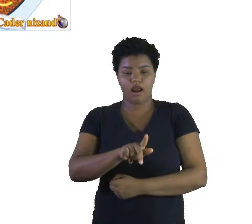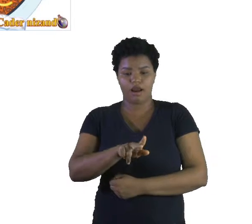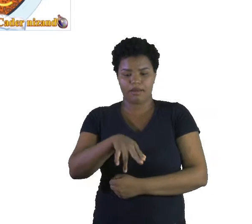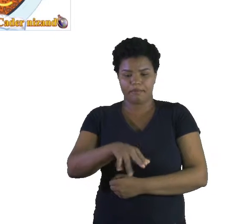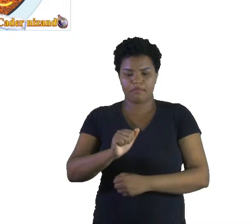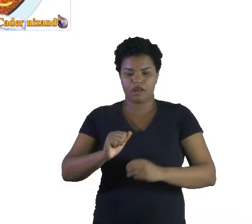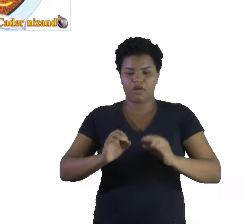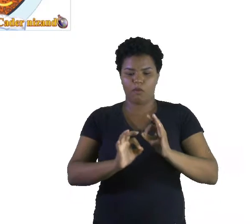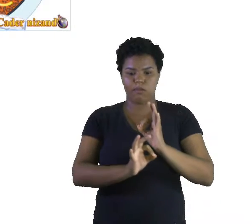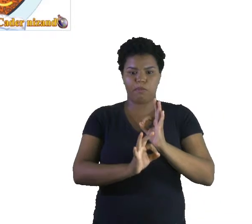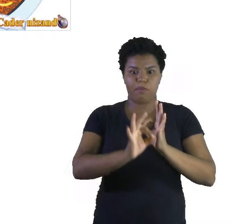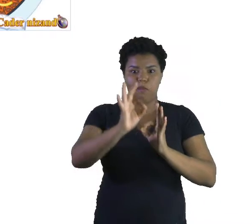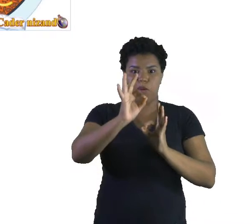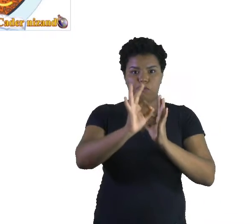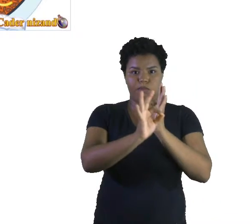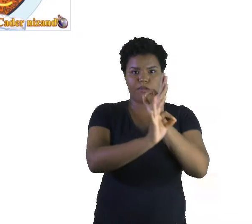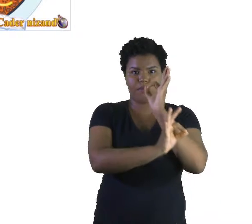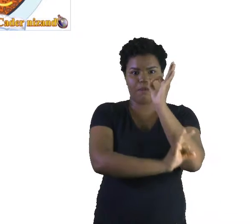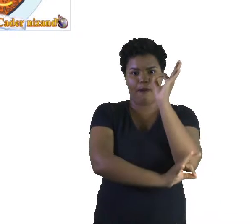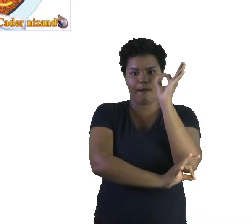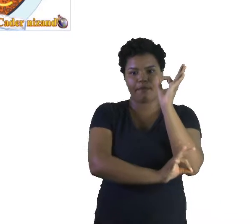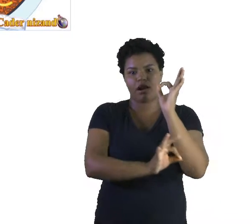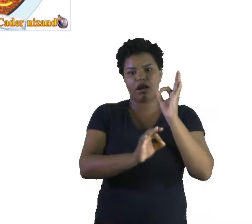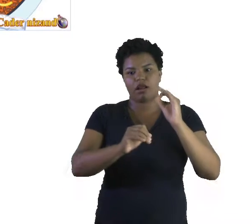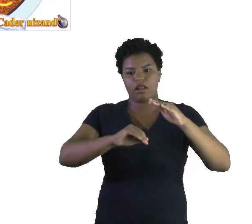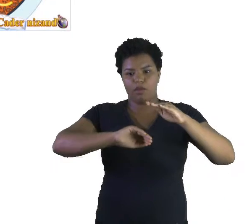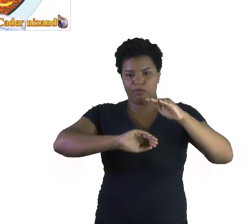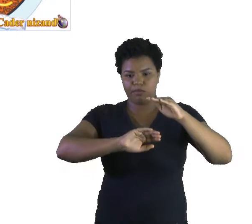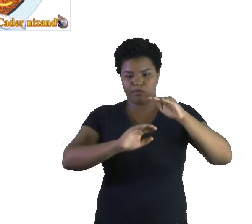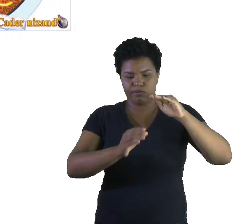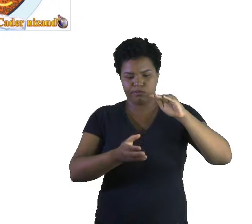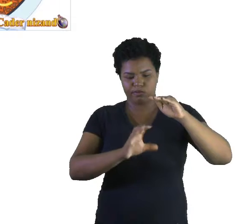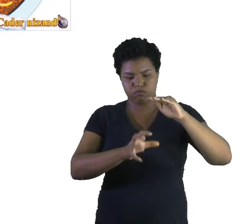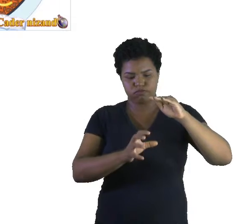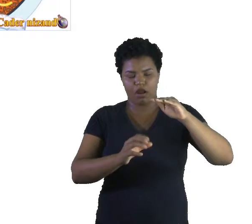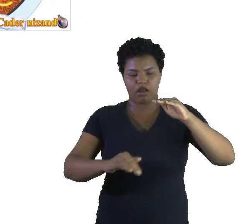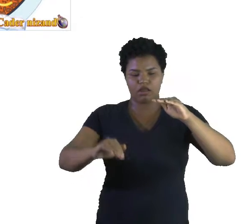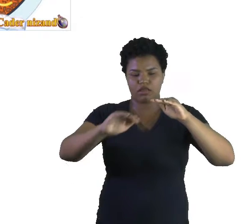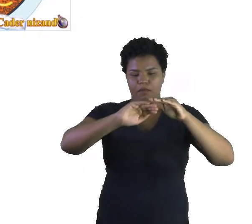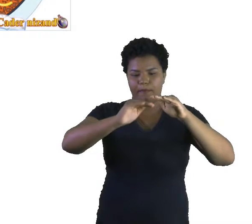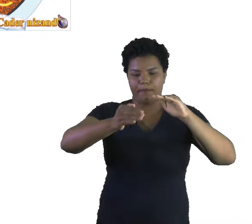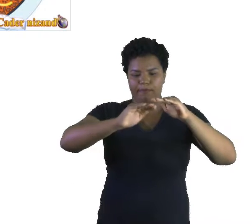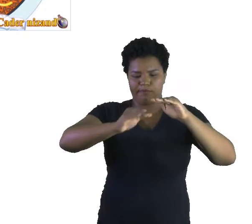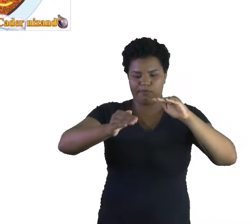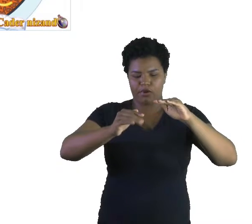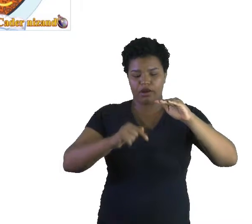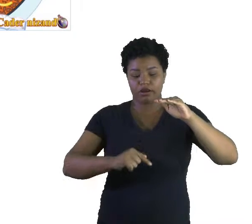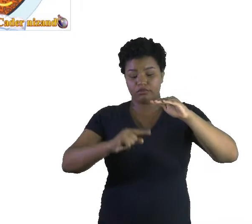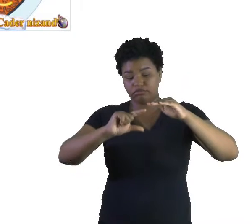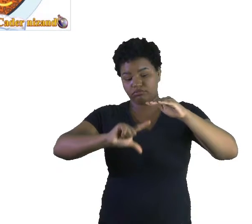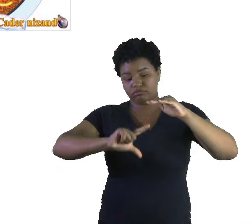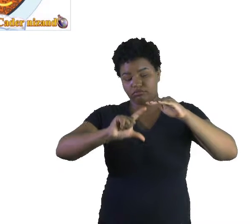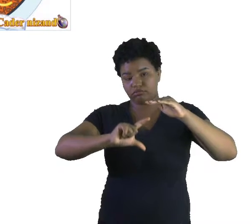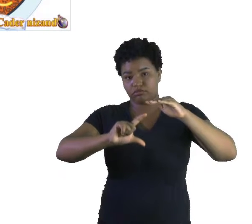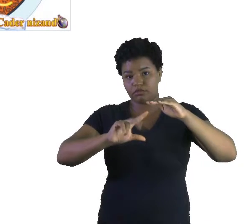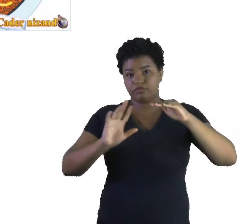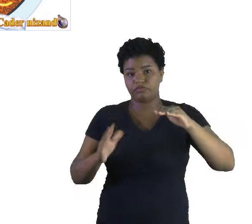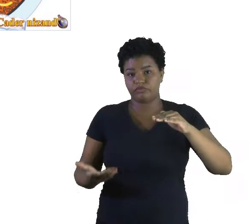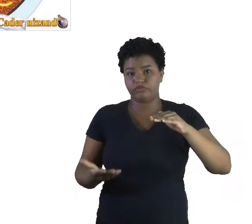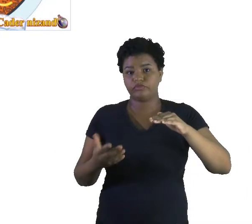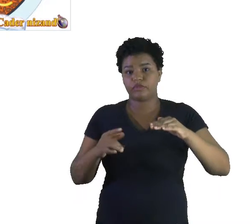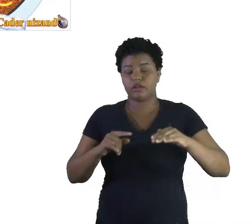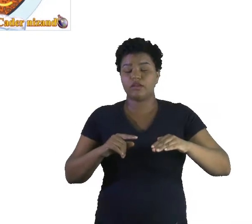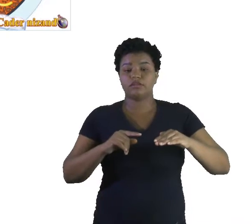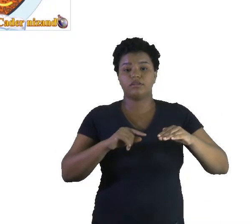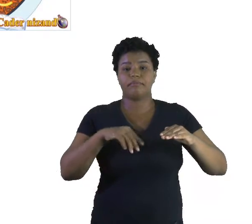está mais abaixo, ou seja, o que está mais próximo da crosta e o que está mais próximo do núcleo. E esse magma, que é o material do manto,